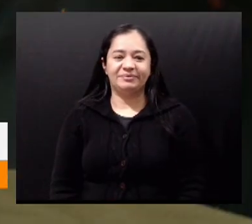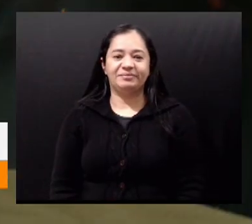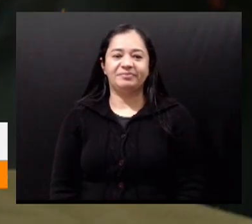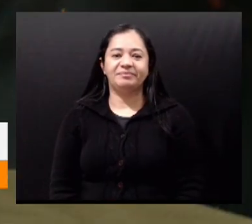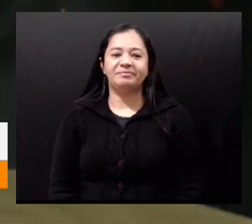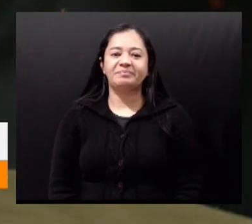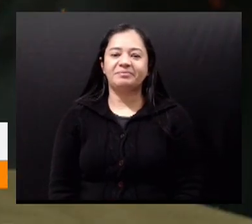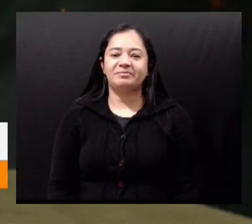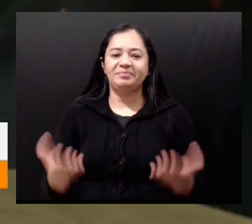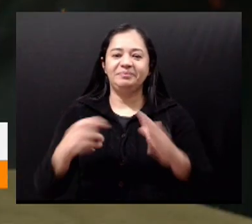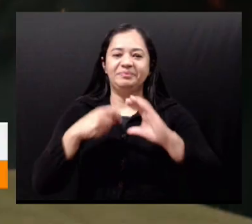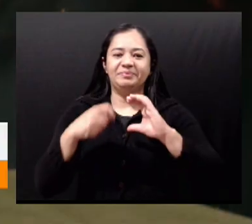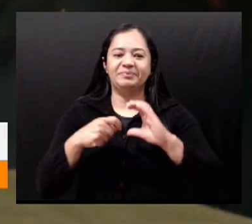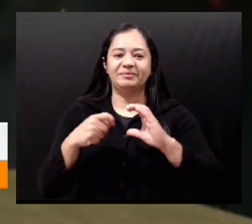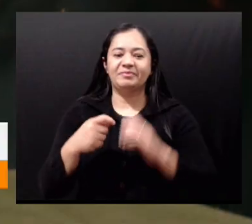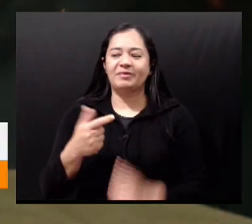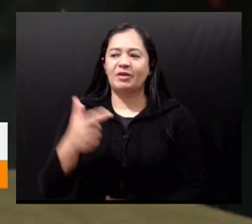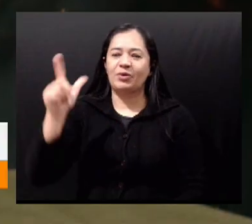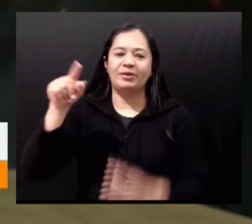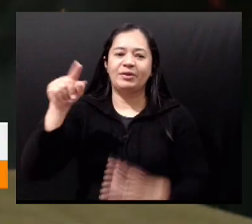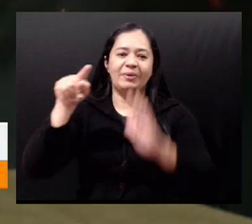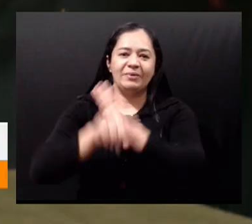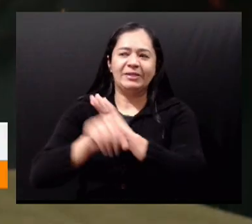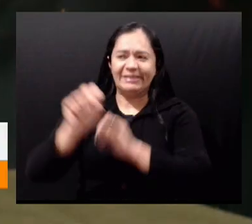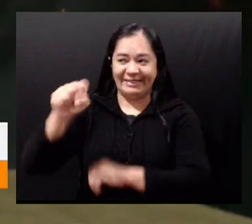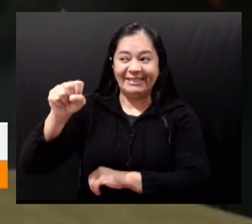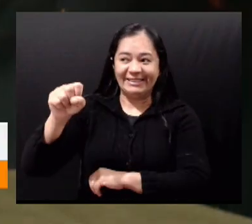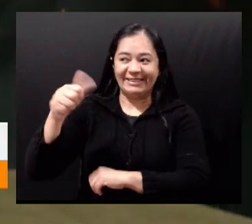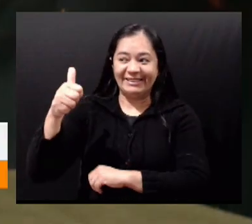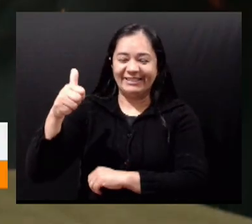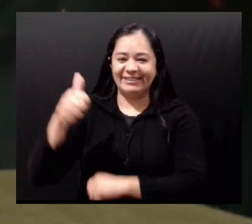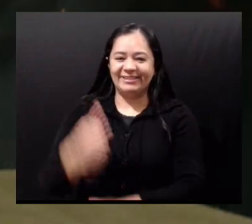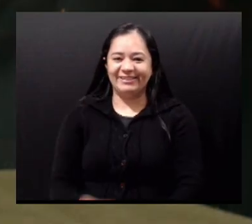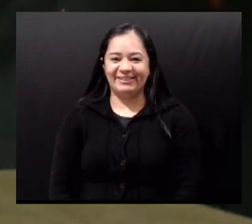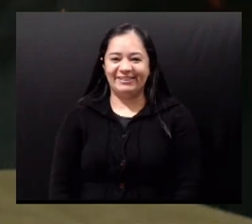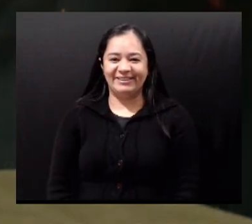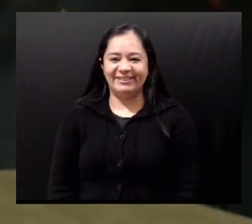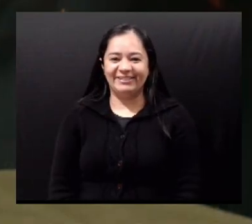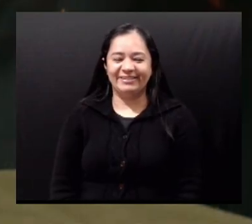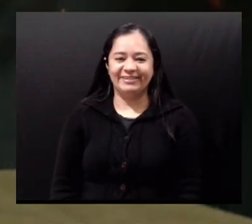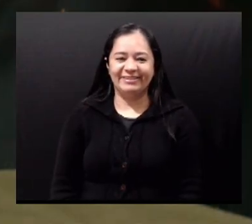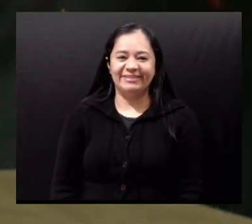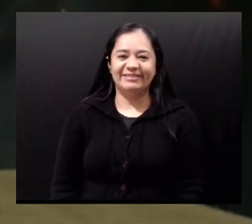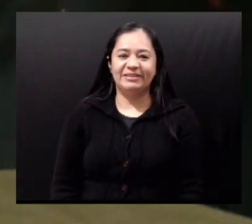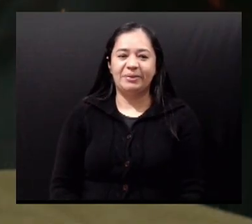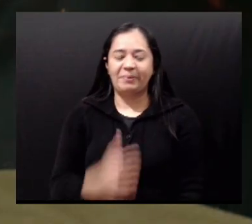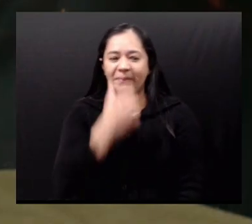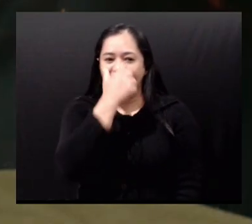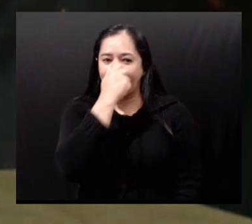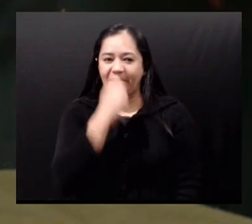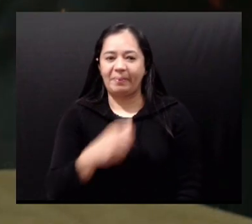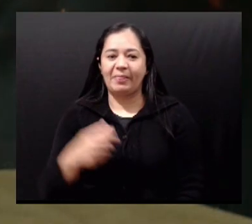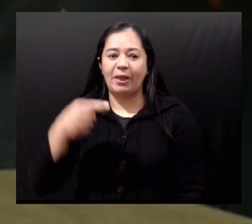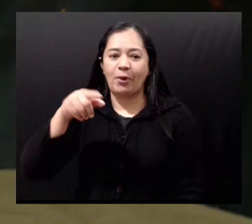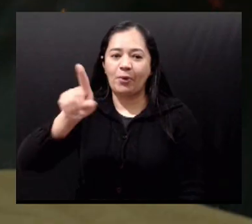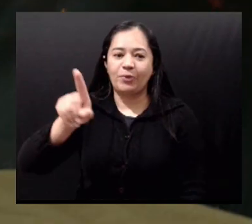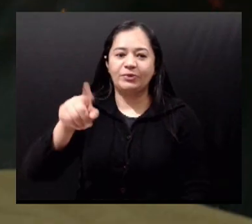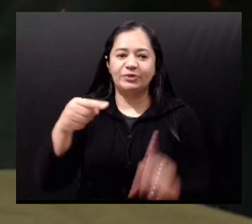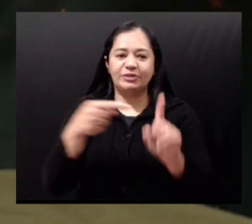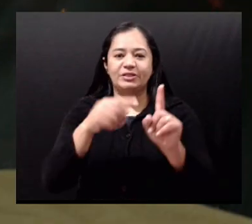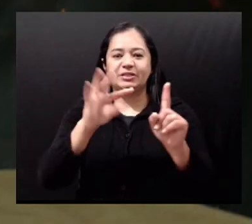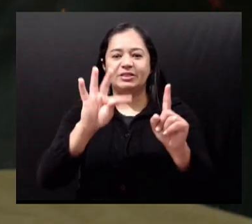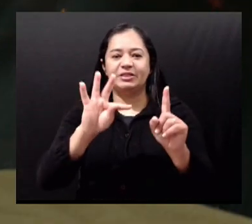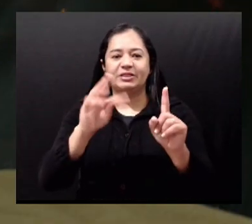Dá tempo para mais uma? Vai, diz que sim, eu sei que tem mais aí, pode mandar pra gente. A última, então, e a gente já vai para as considerações finais,